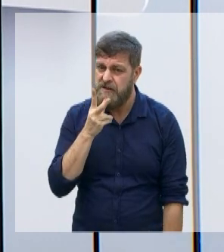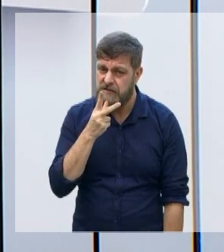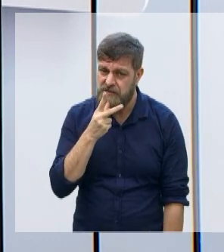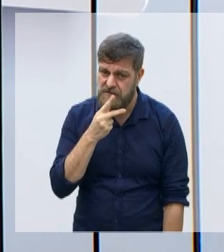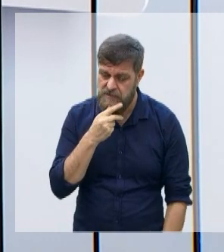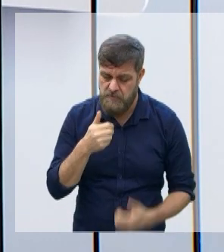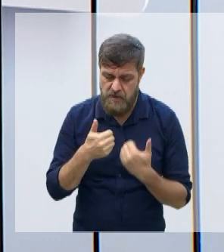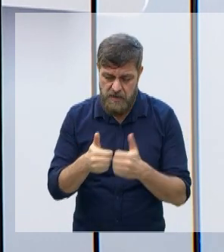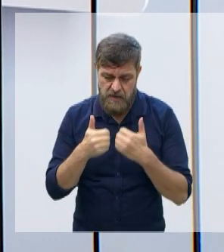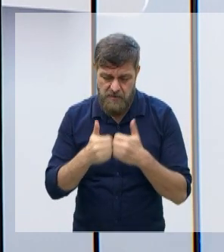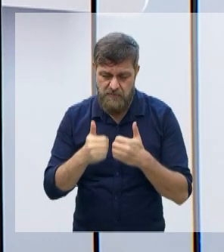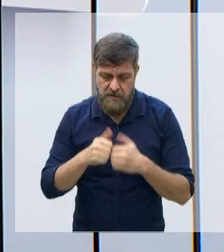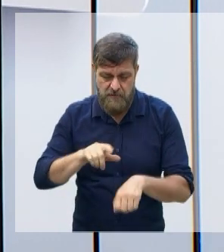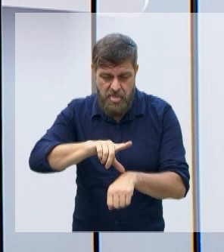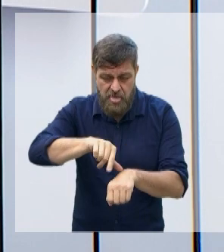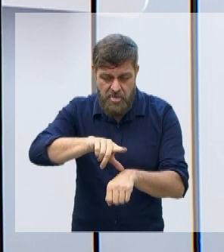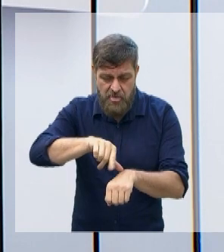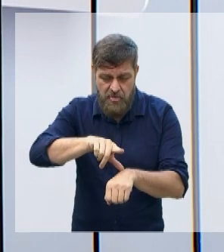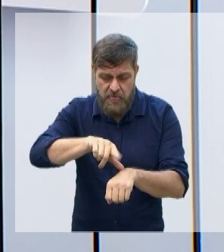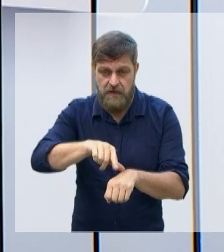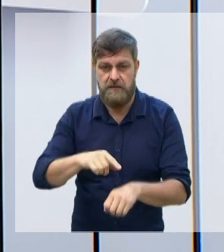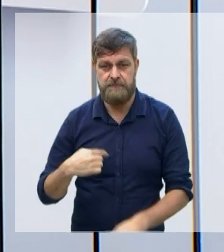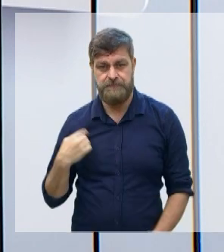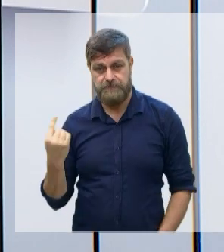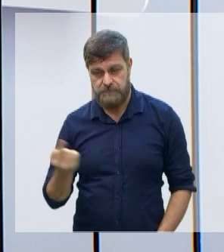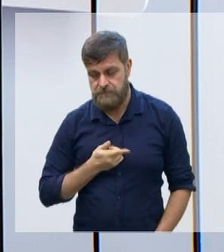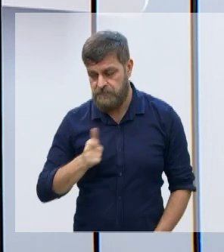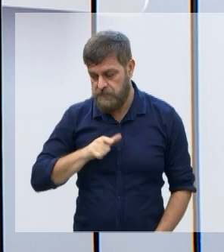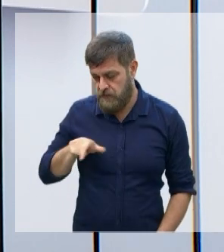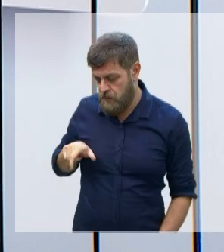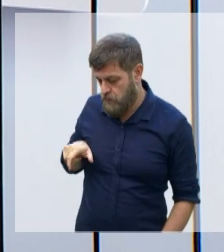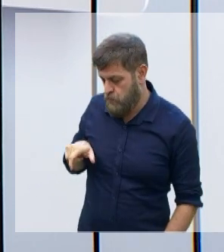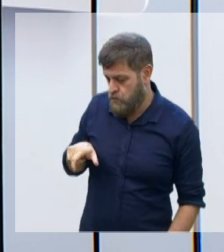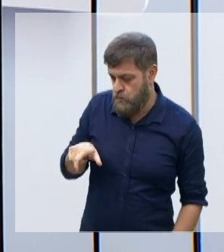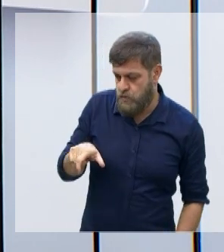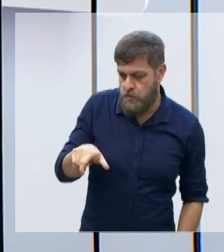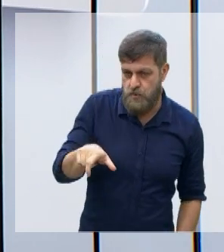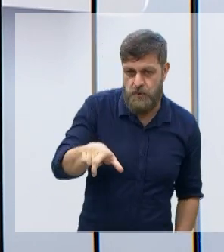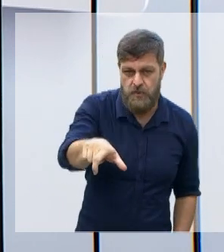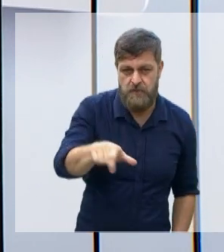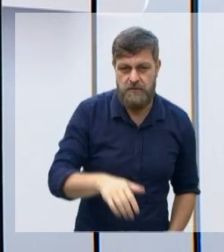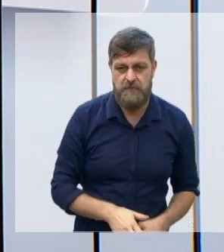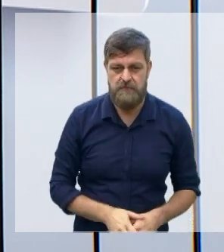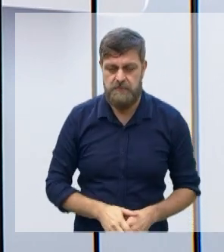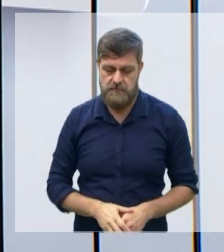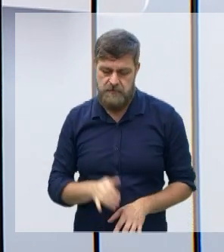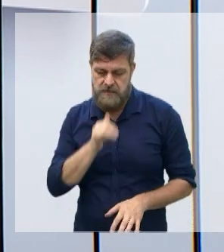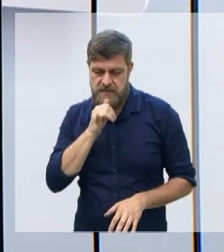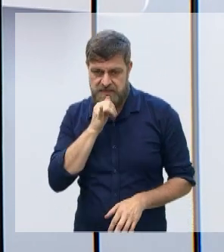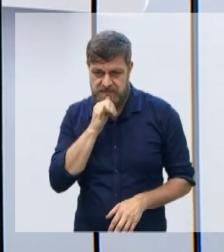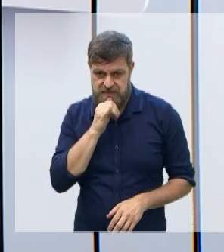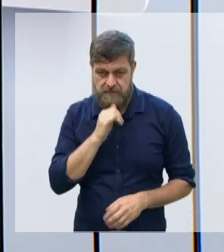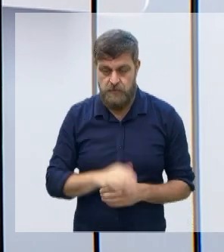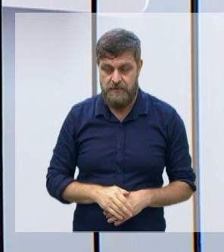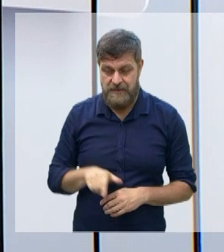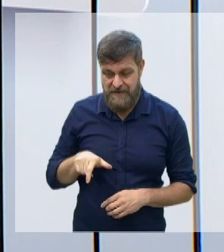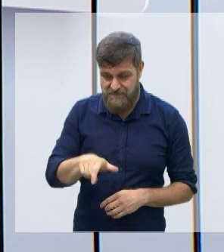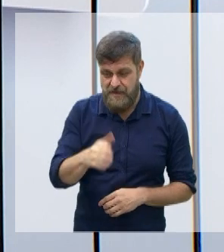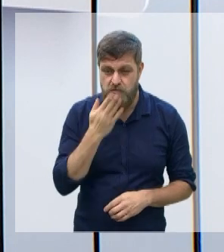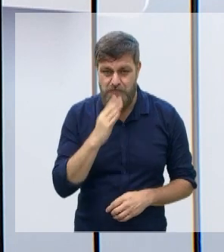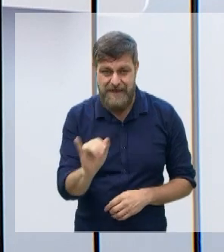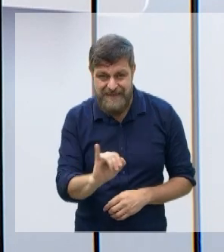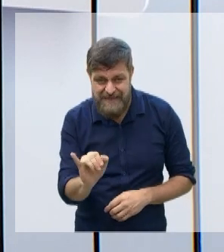e às vezes por conta de atraso nós temos é o corredor falar um lixo o eixo santos dumont e